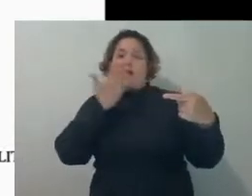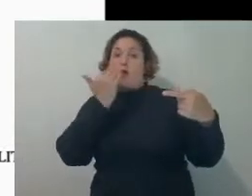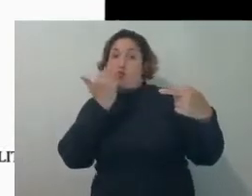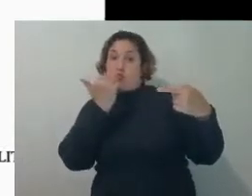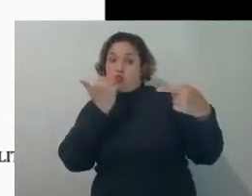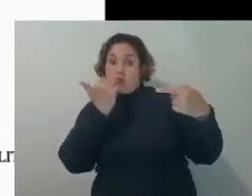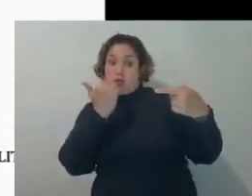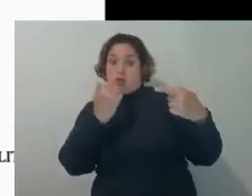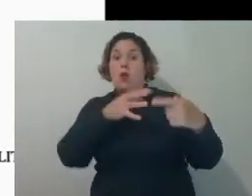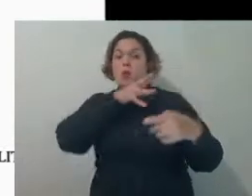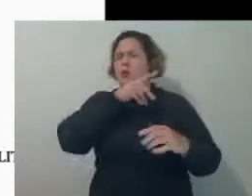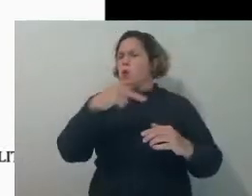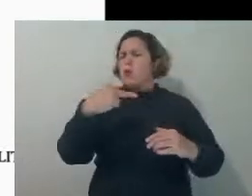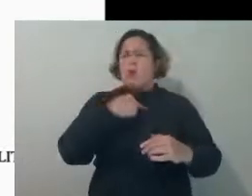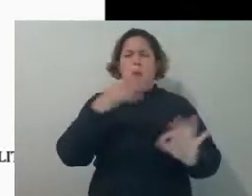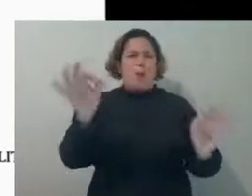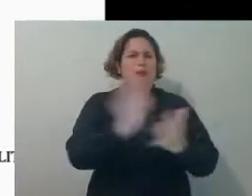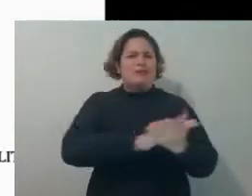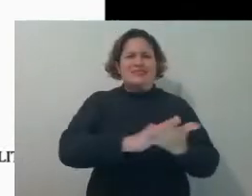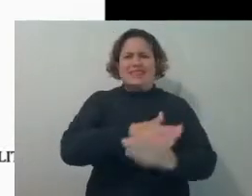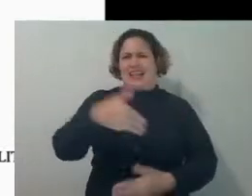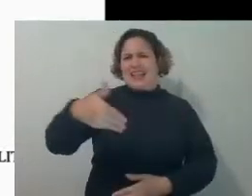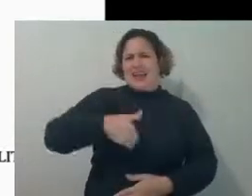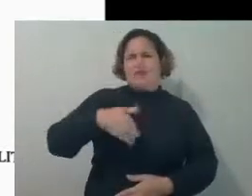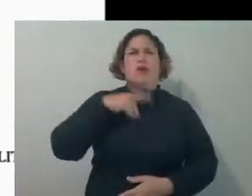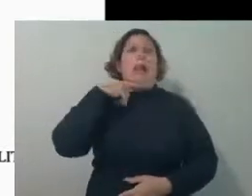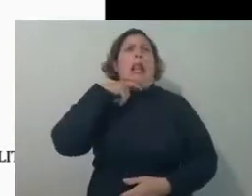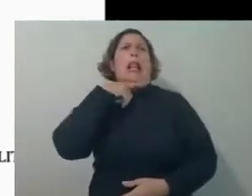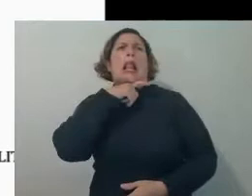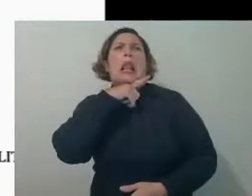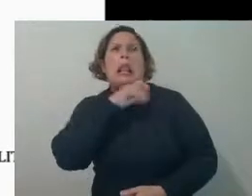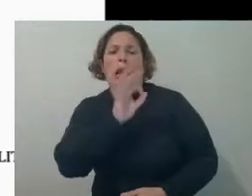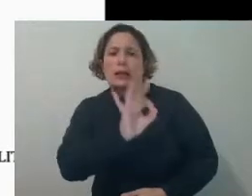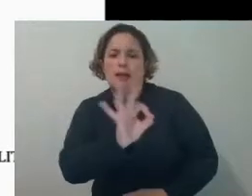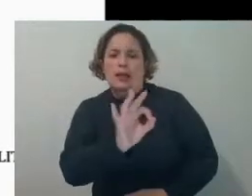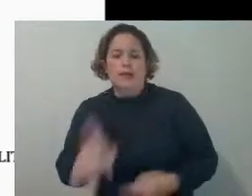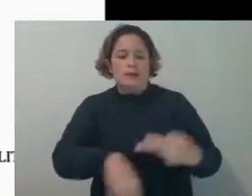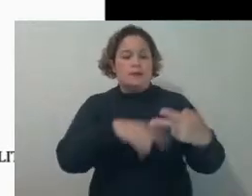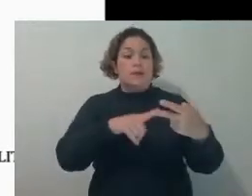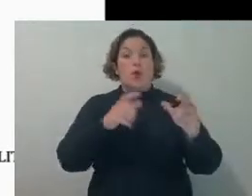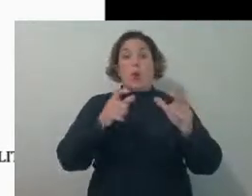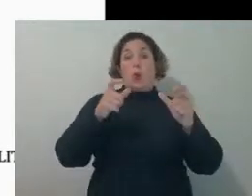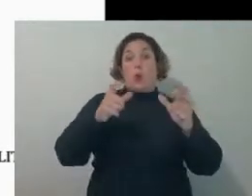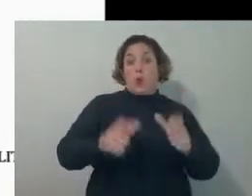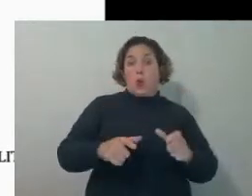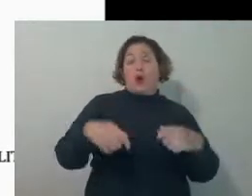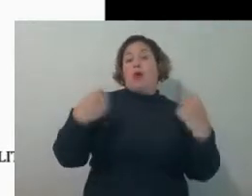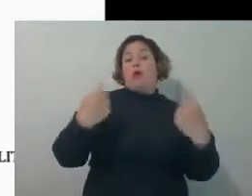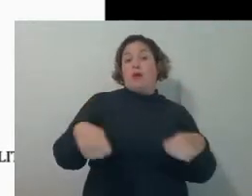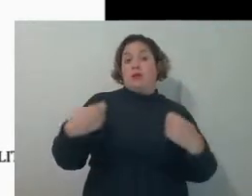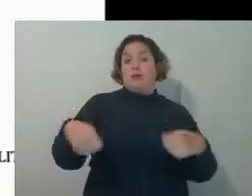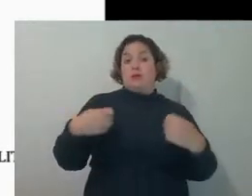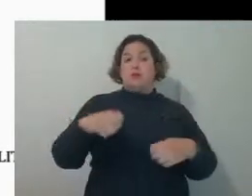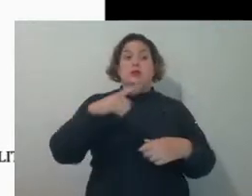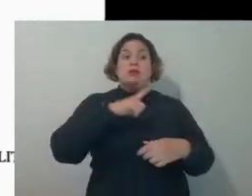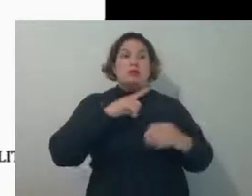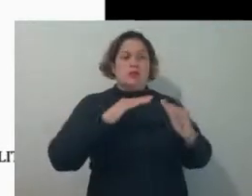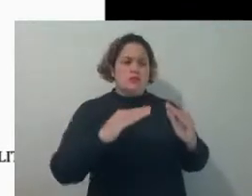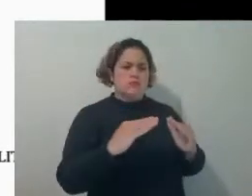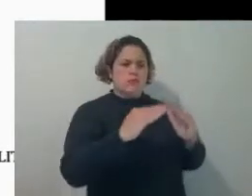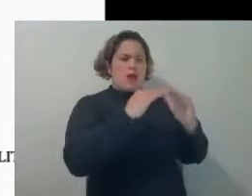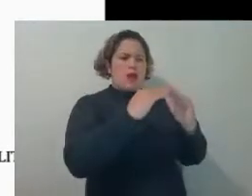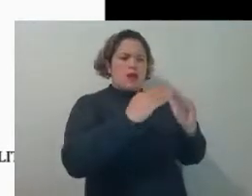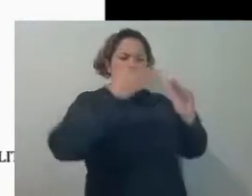deve estar livre de fome e sede, liberdade ambiental, que o animal deve ter abrigo,